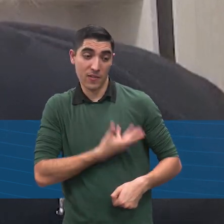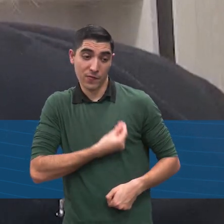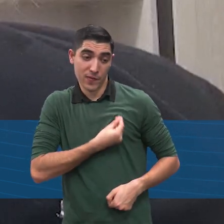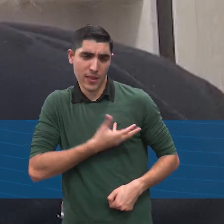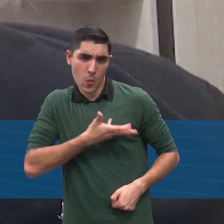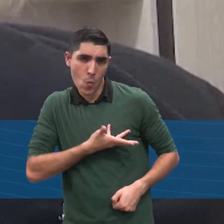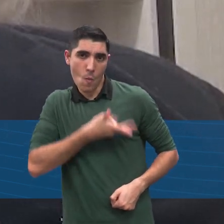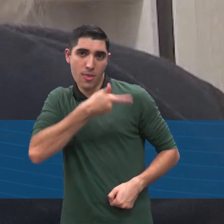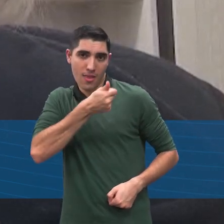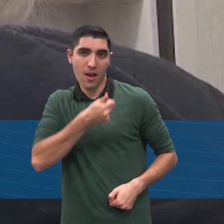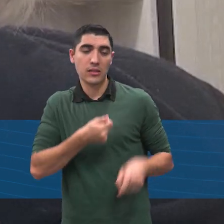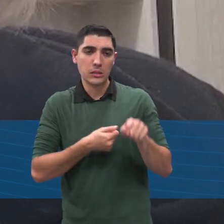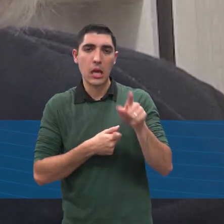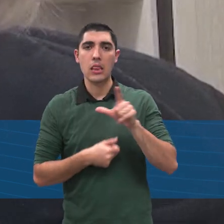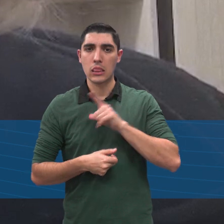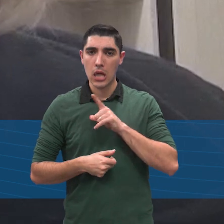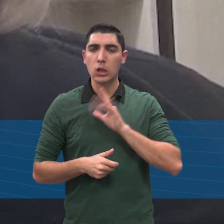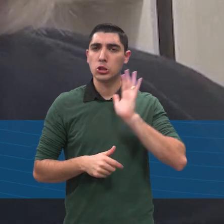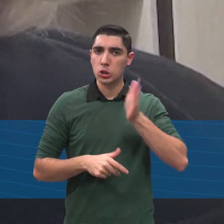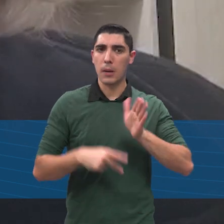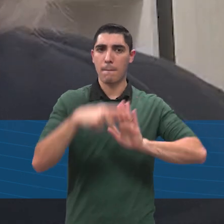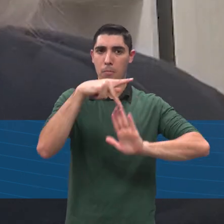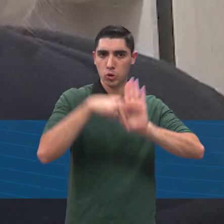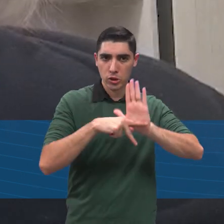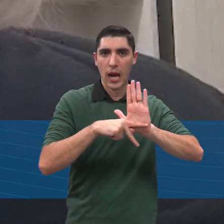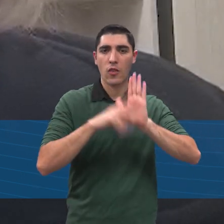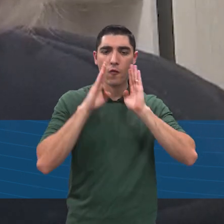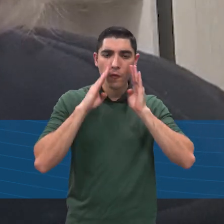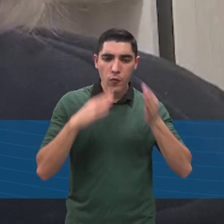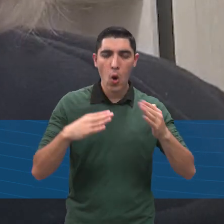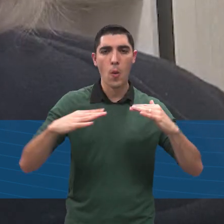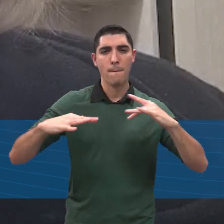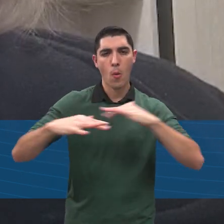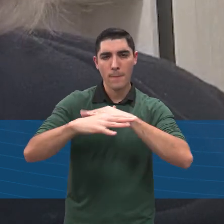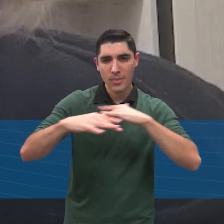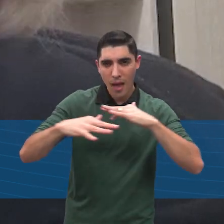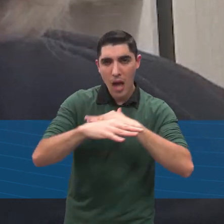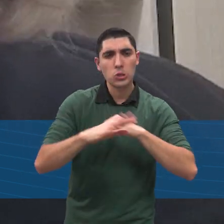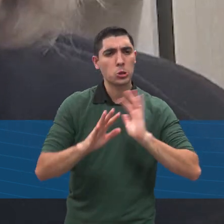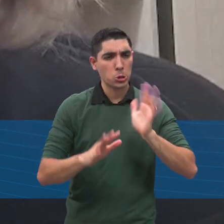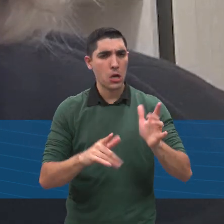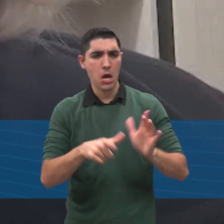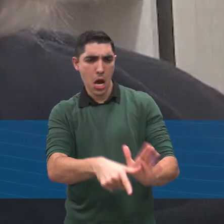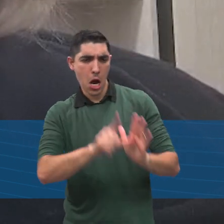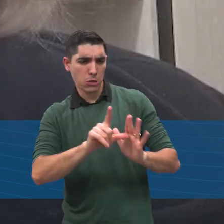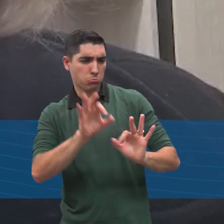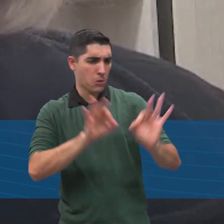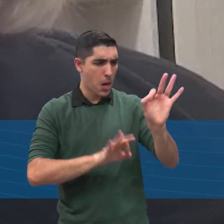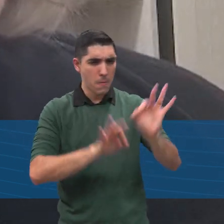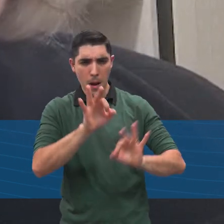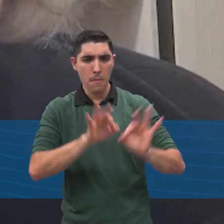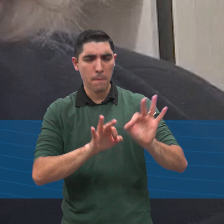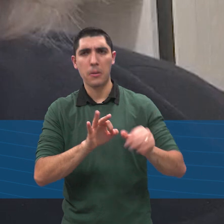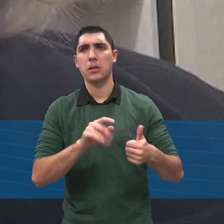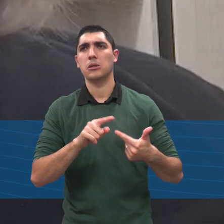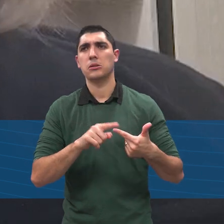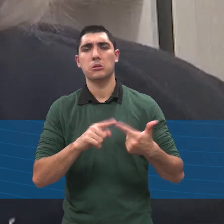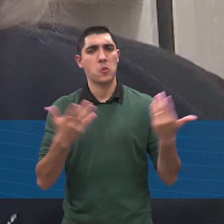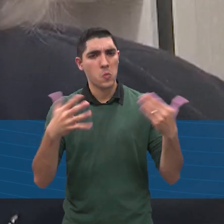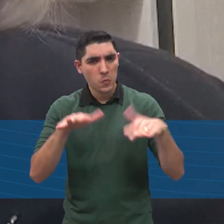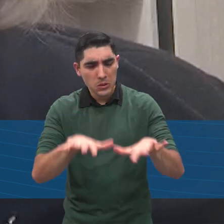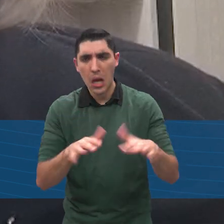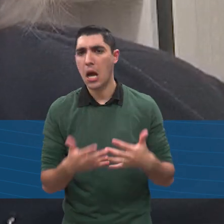vida, cidades que tenham programas de mobilidade muito bem pensados, e